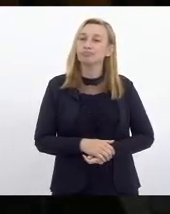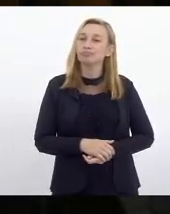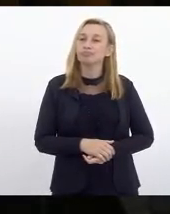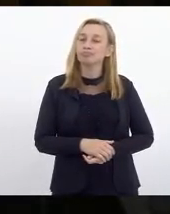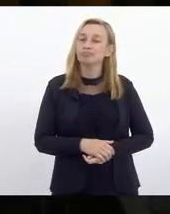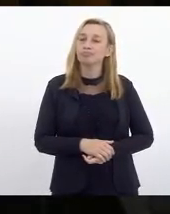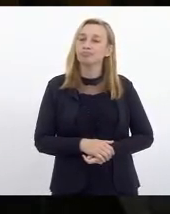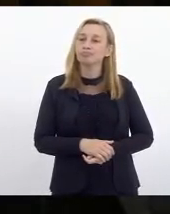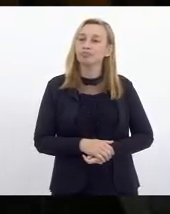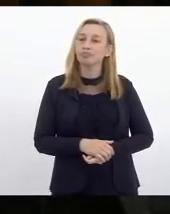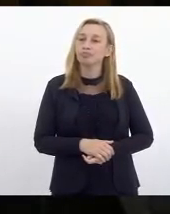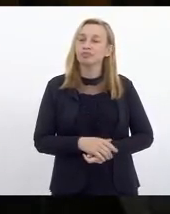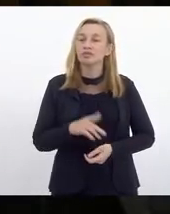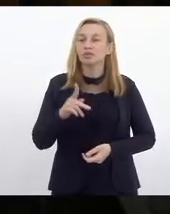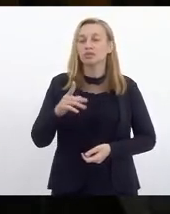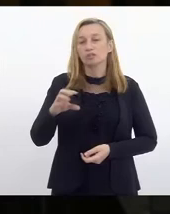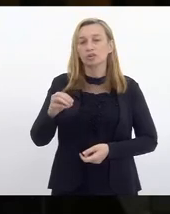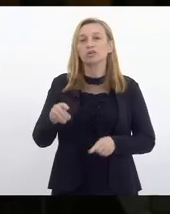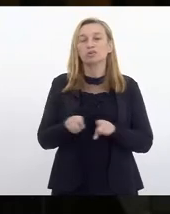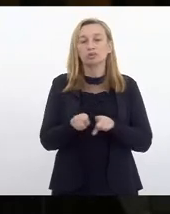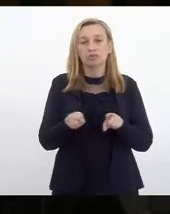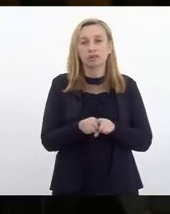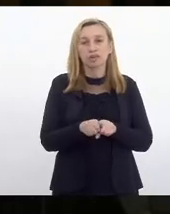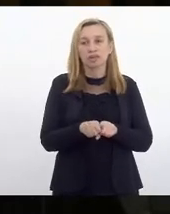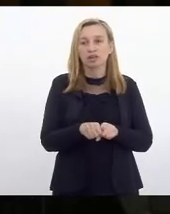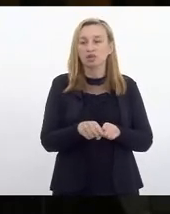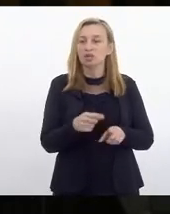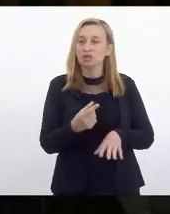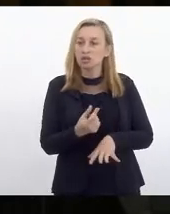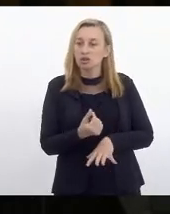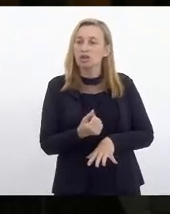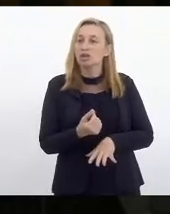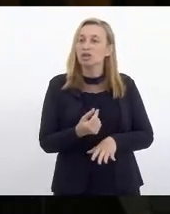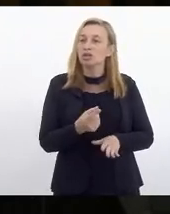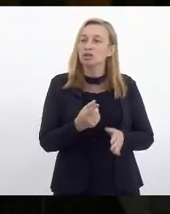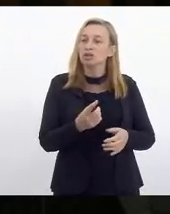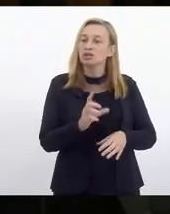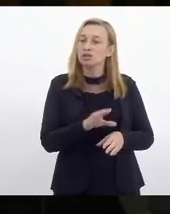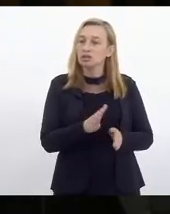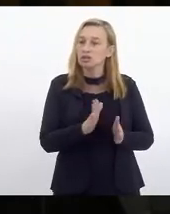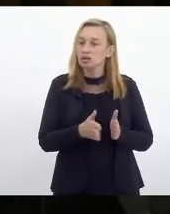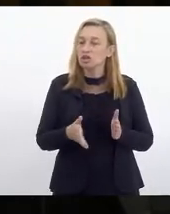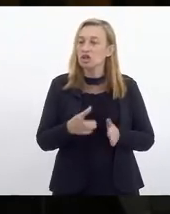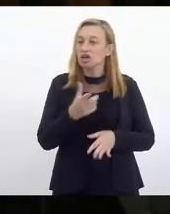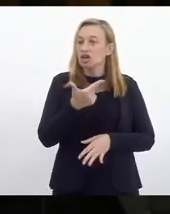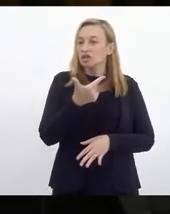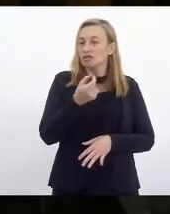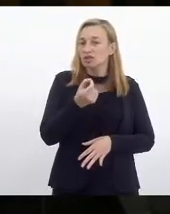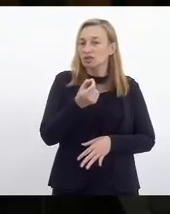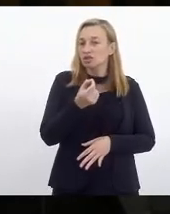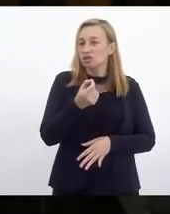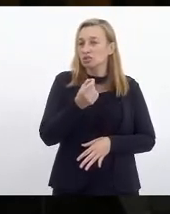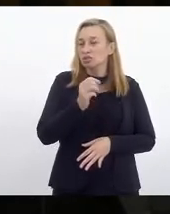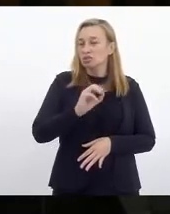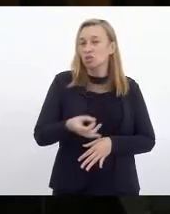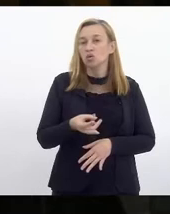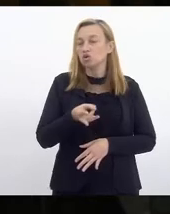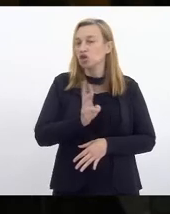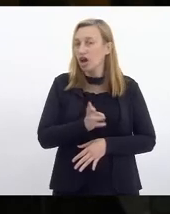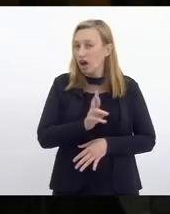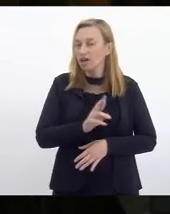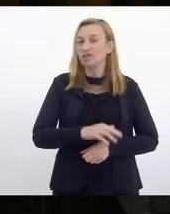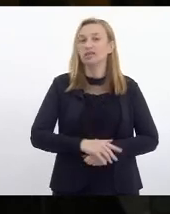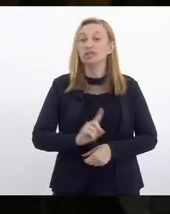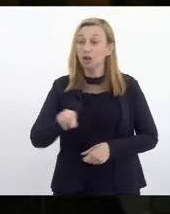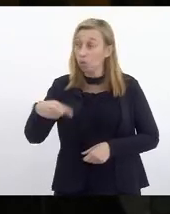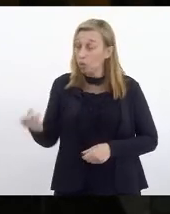dos poços e dos bens, que dá abatimentos também da ordem de 20 bilhões de reais. E tem um